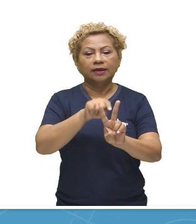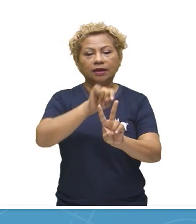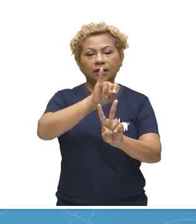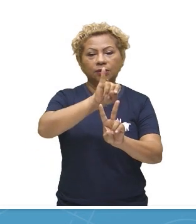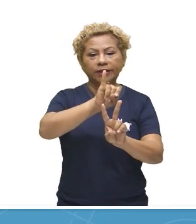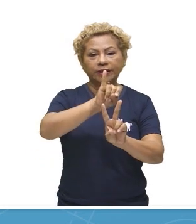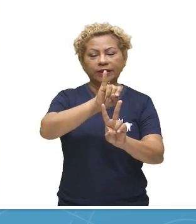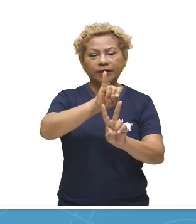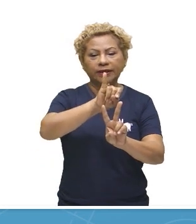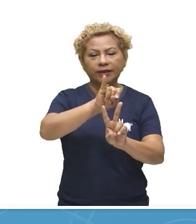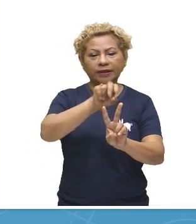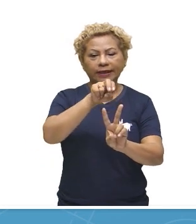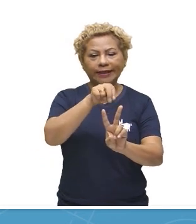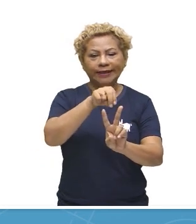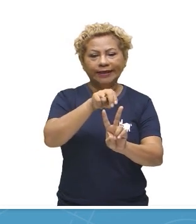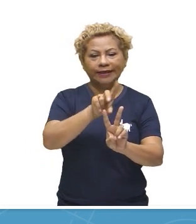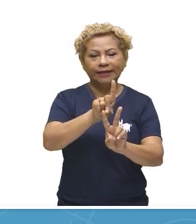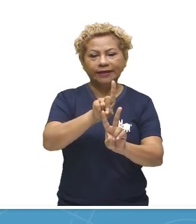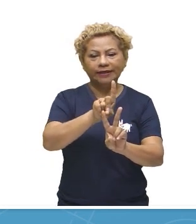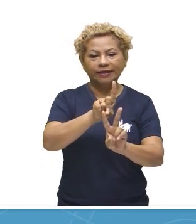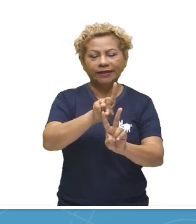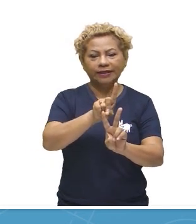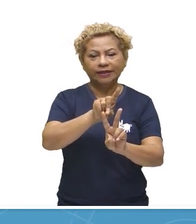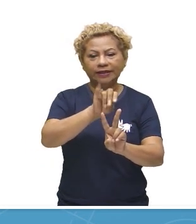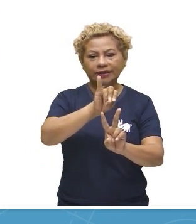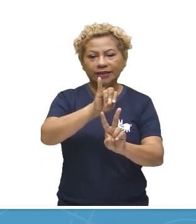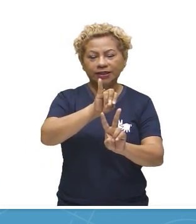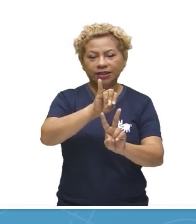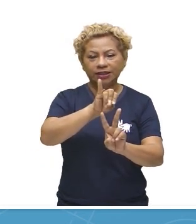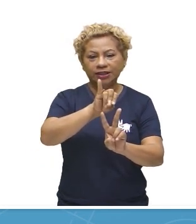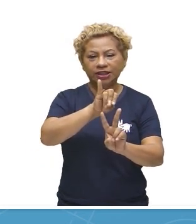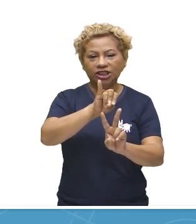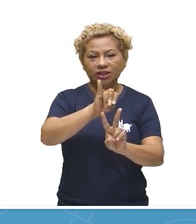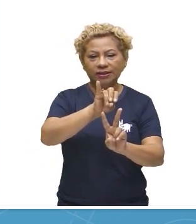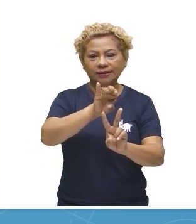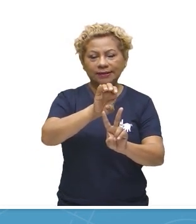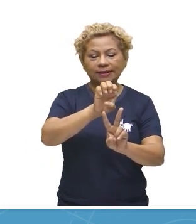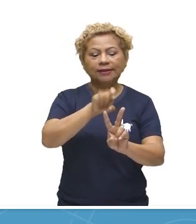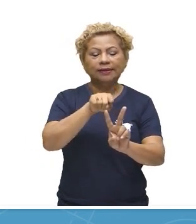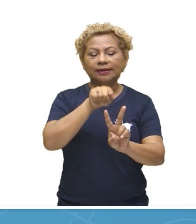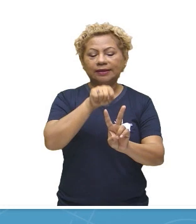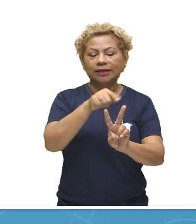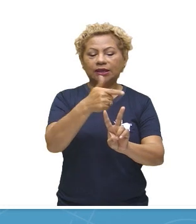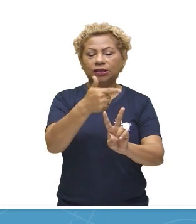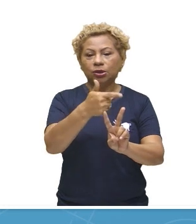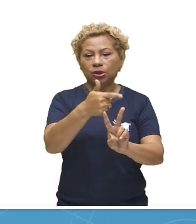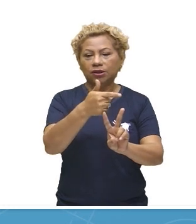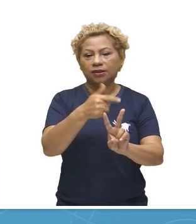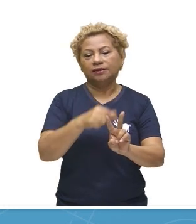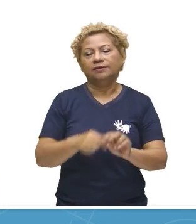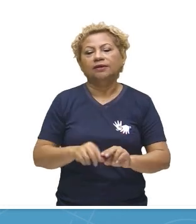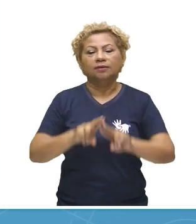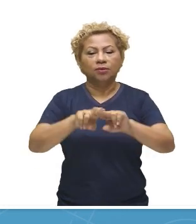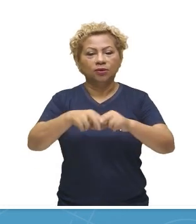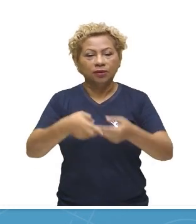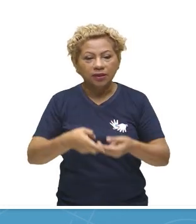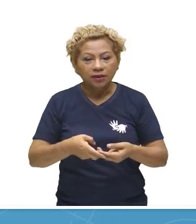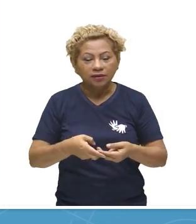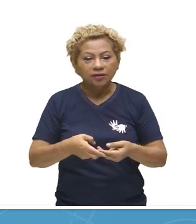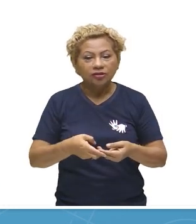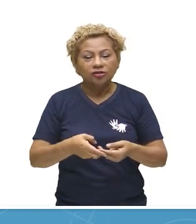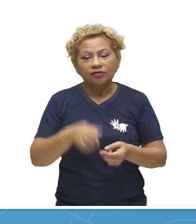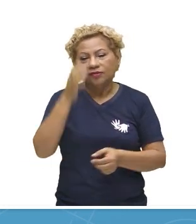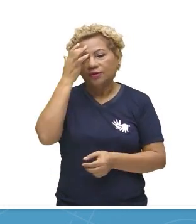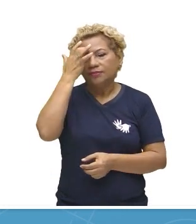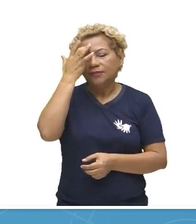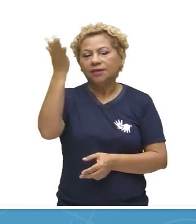mesmo expoente na potenciação. Por isso que uma operação desfaz a outra, tá